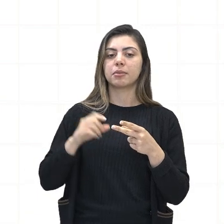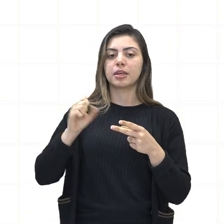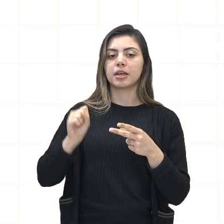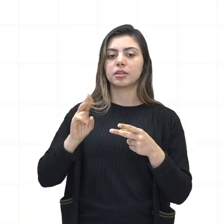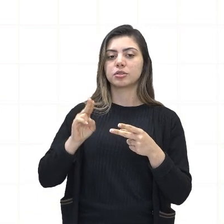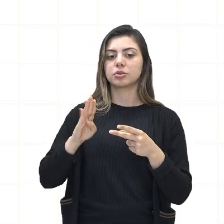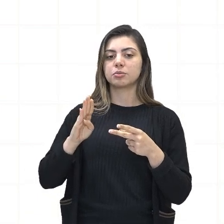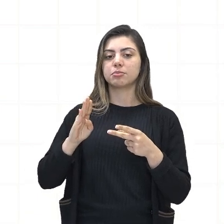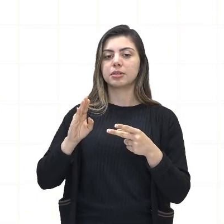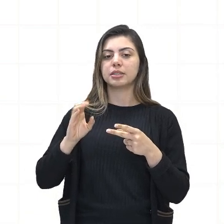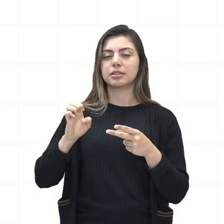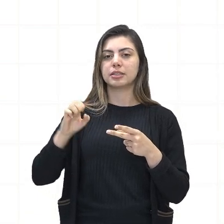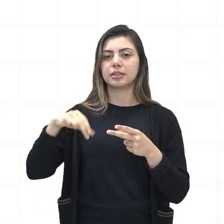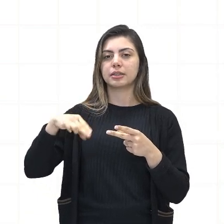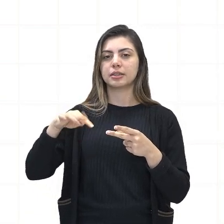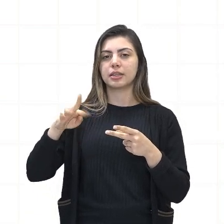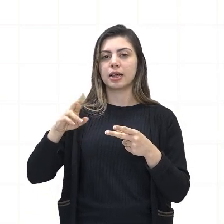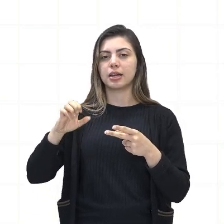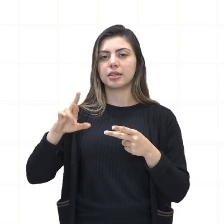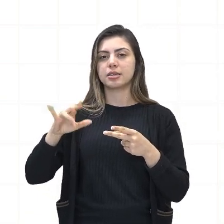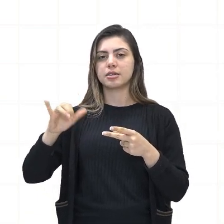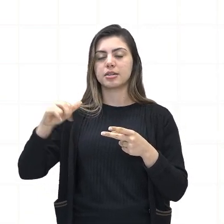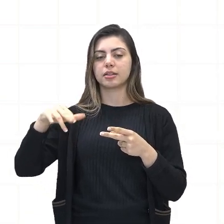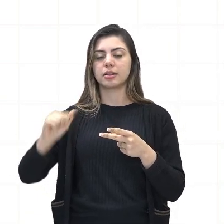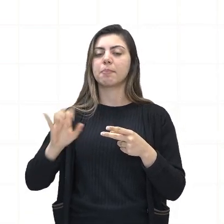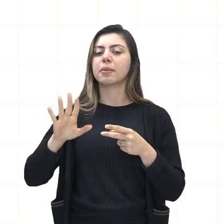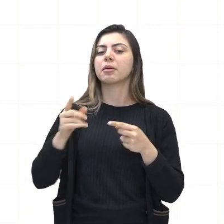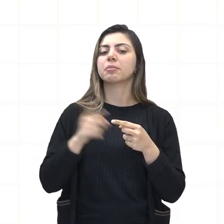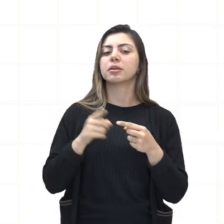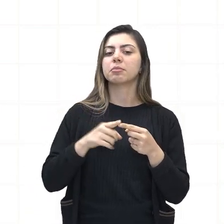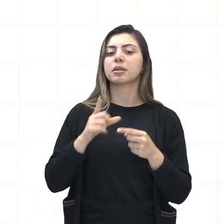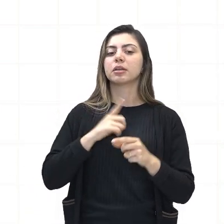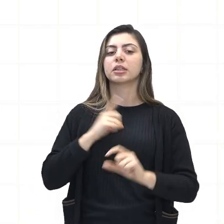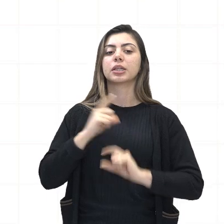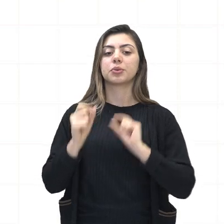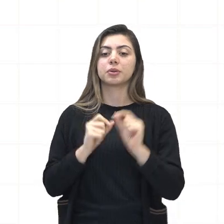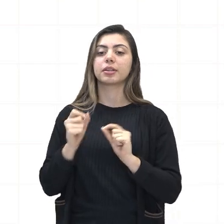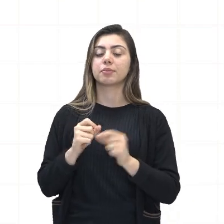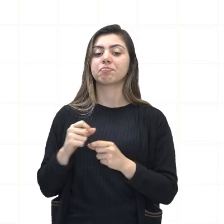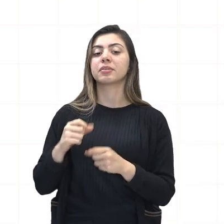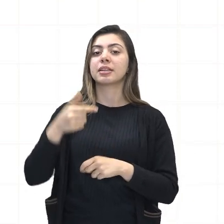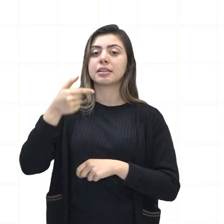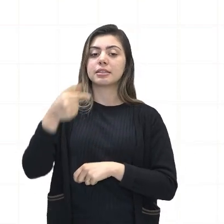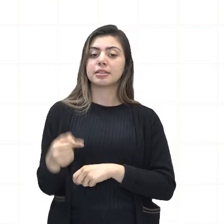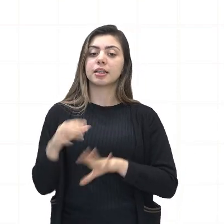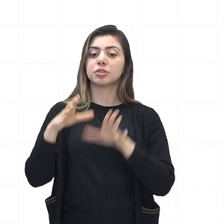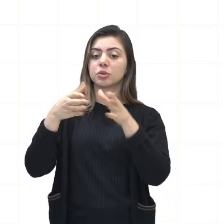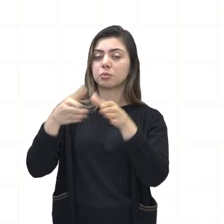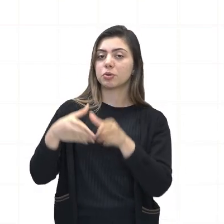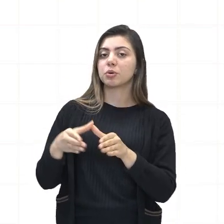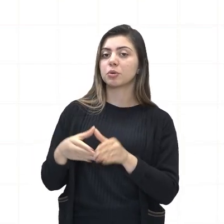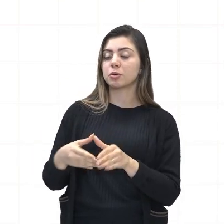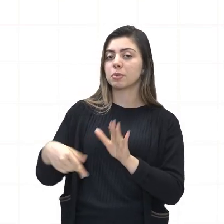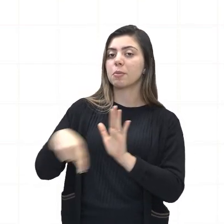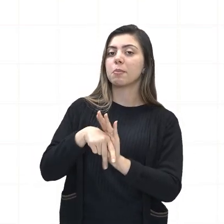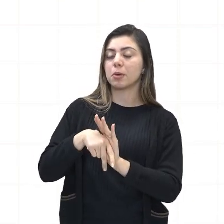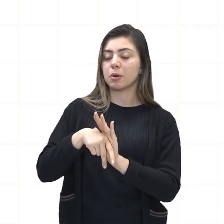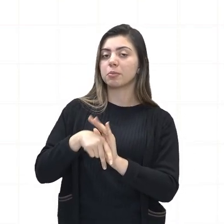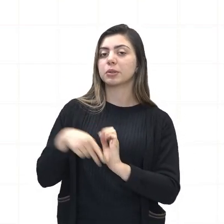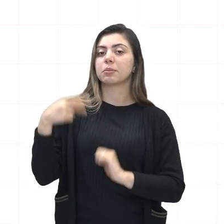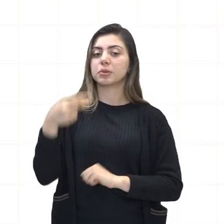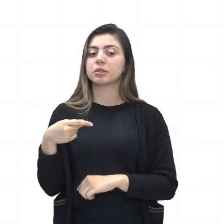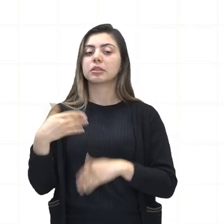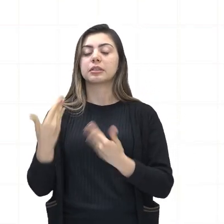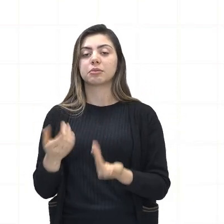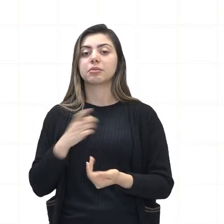vocês. A África setentrional, ela vai ter 7 unidades políticas. Como é que funciona, gente? São 6 países, né,